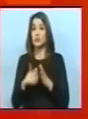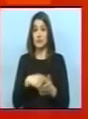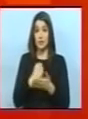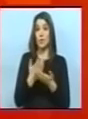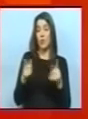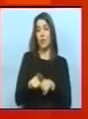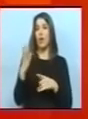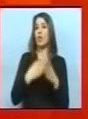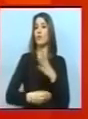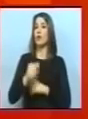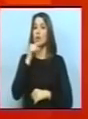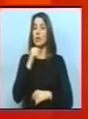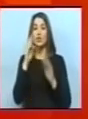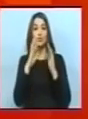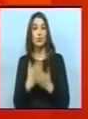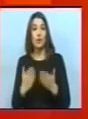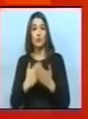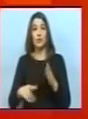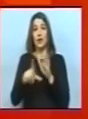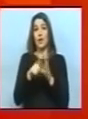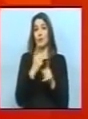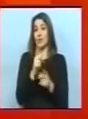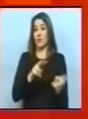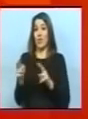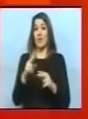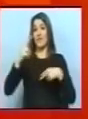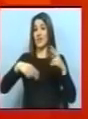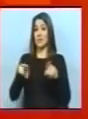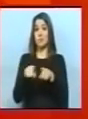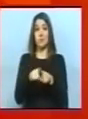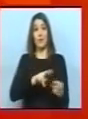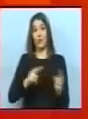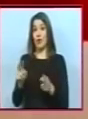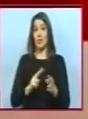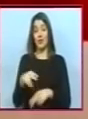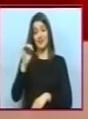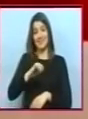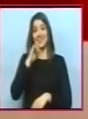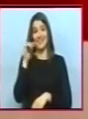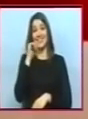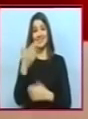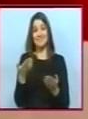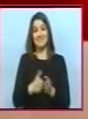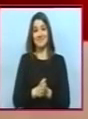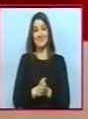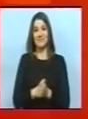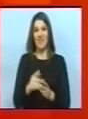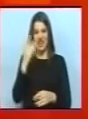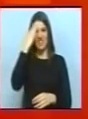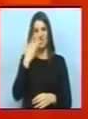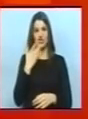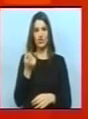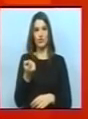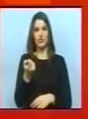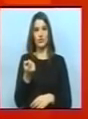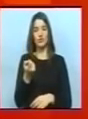sempre estar sempre a estudar a lei, porque também está sempre a mudar a fiscalidade. Sempre, constantemente. Mais do que devia? Por vezes